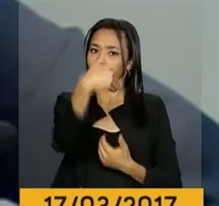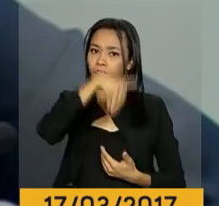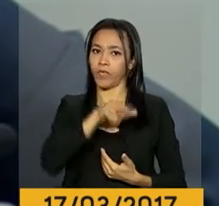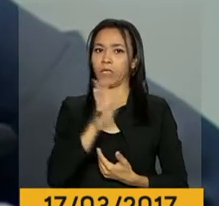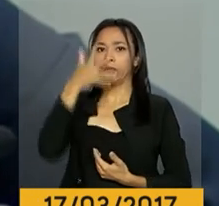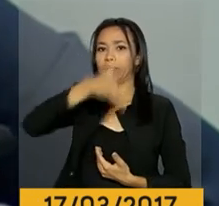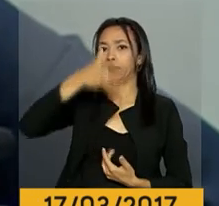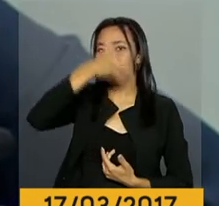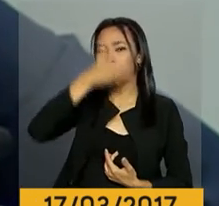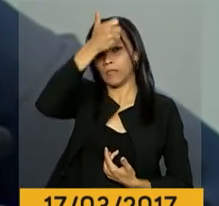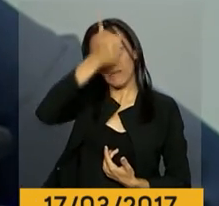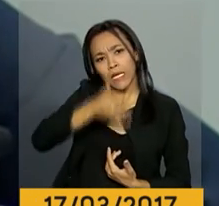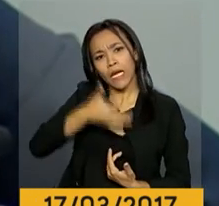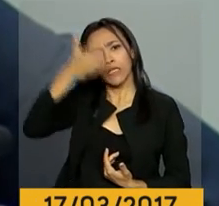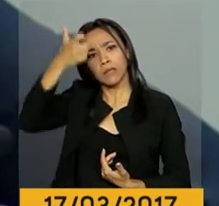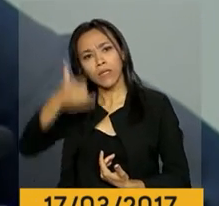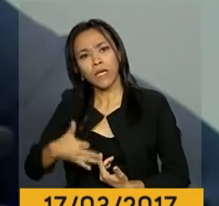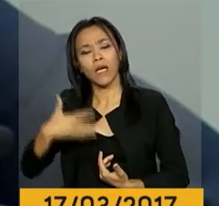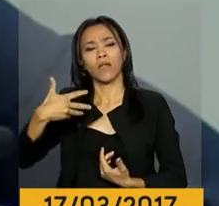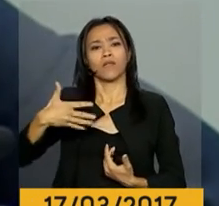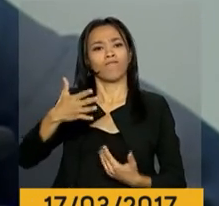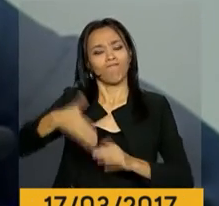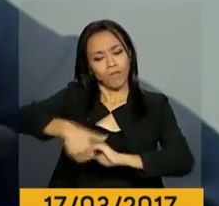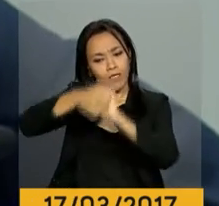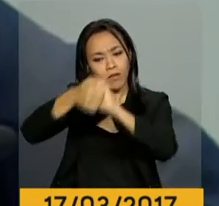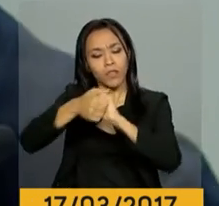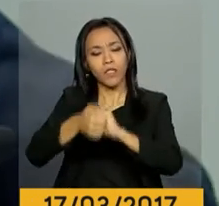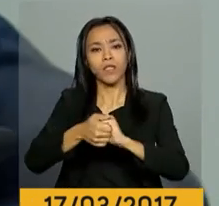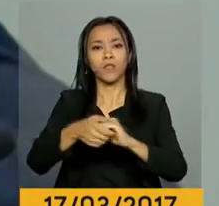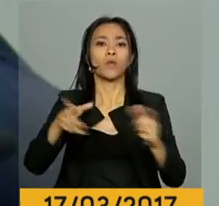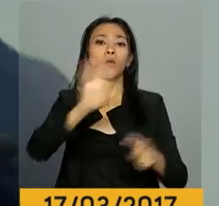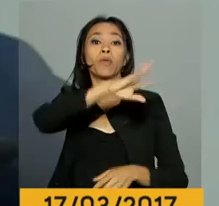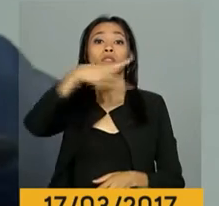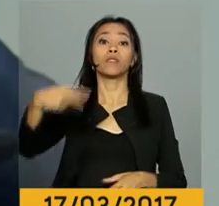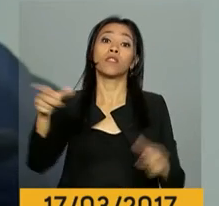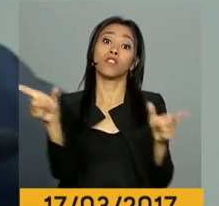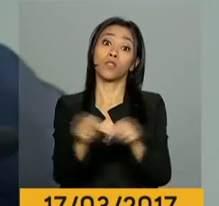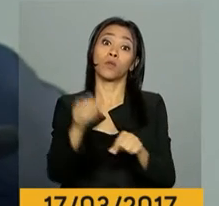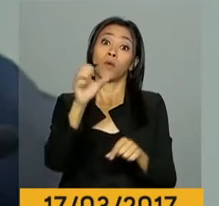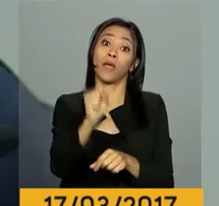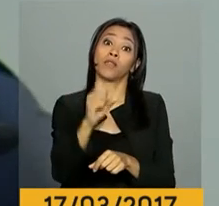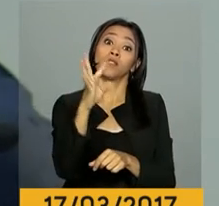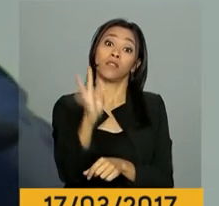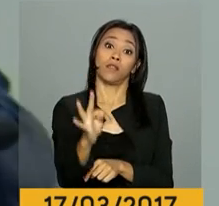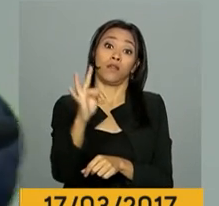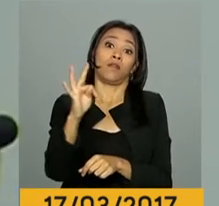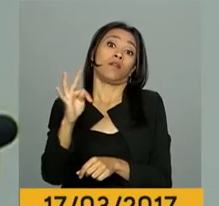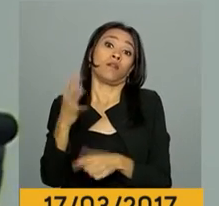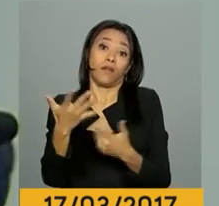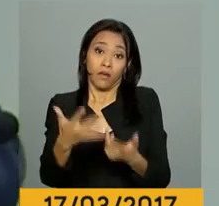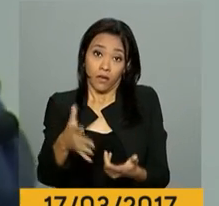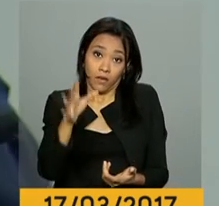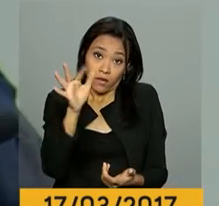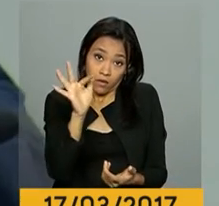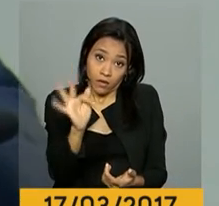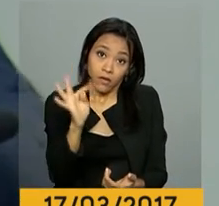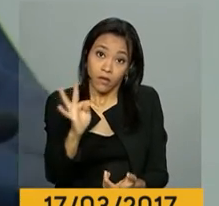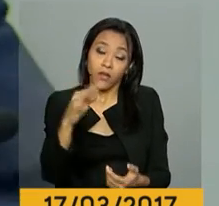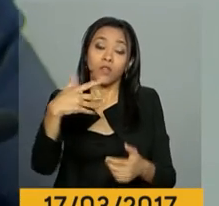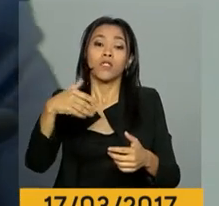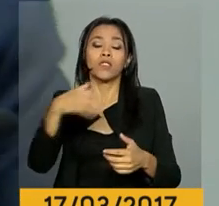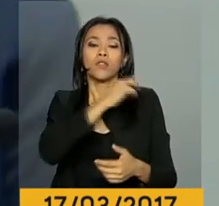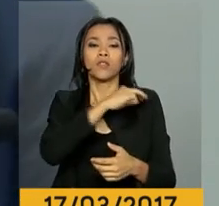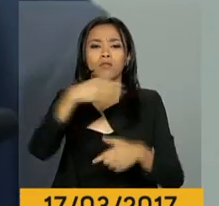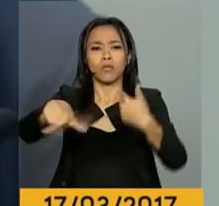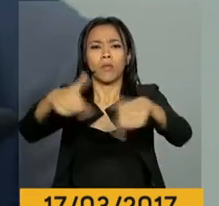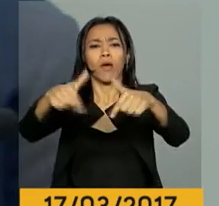se manifestaram, saudando o presidente do Tribunal Superior do Trabalho, dizendo que aquilo iria harmonizar as relações